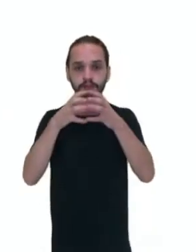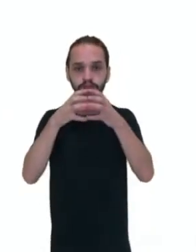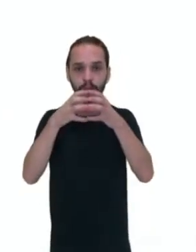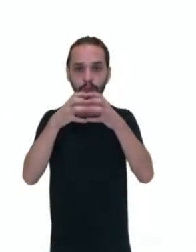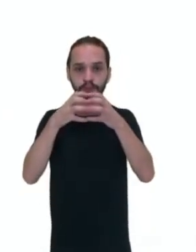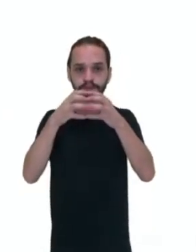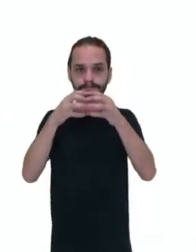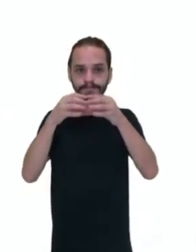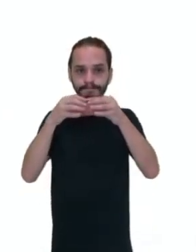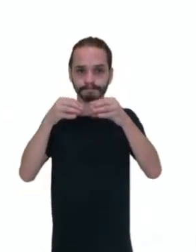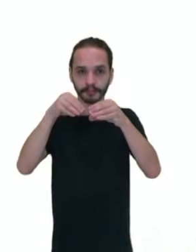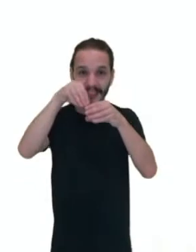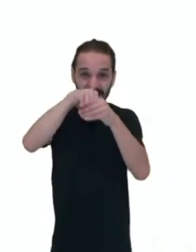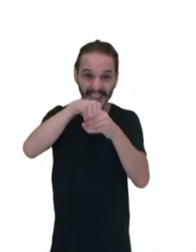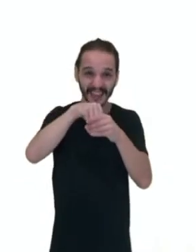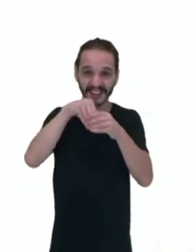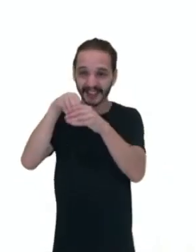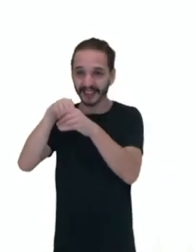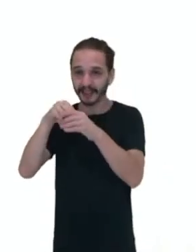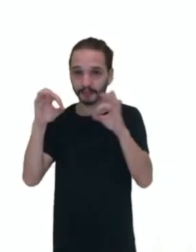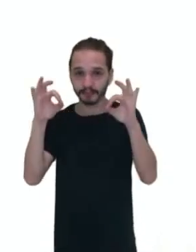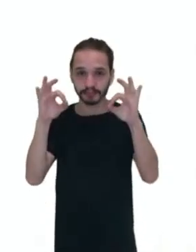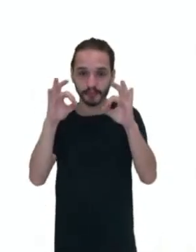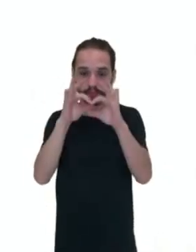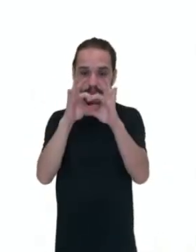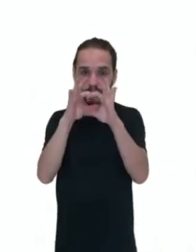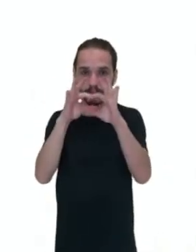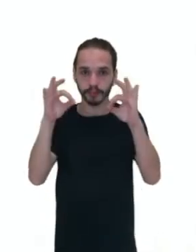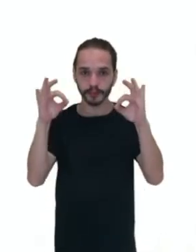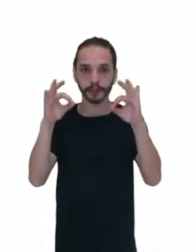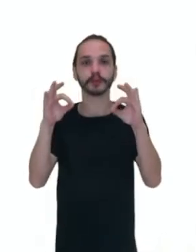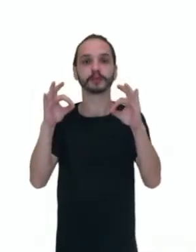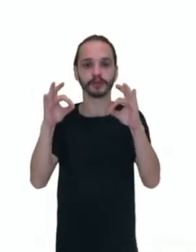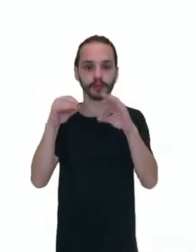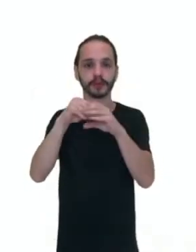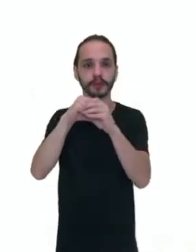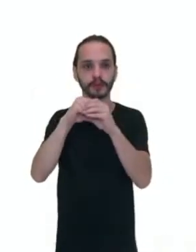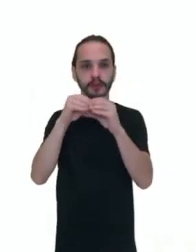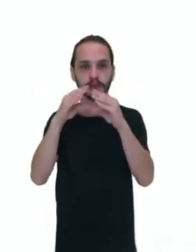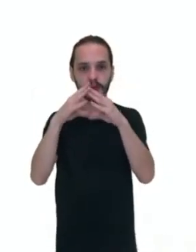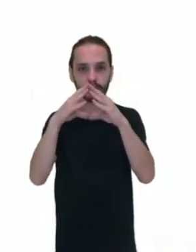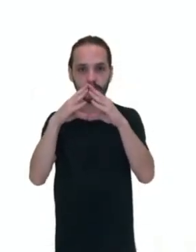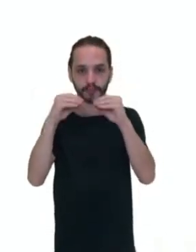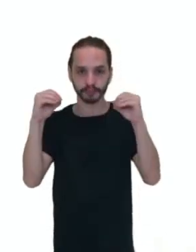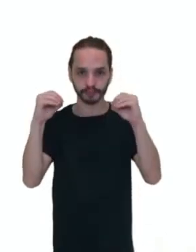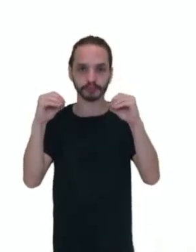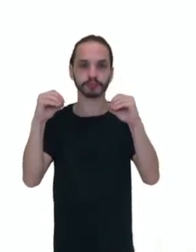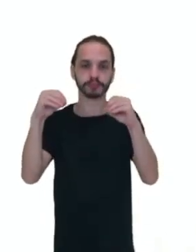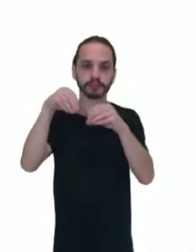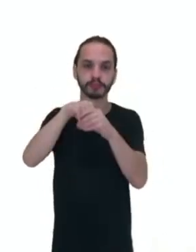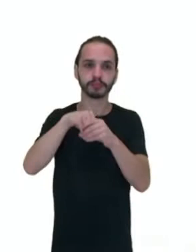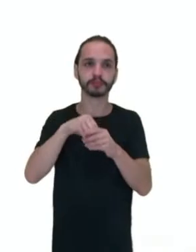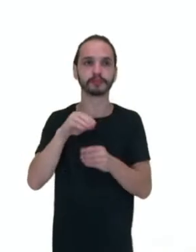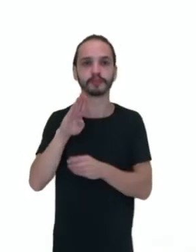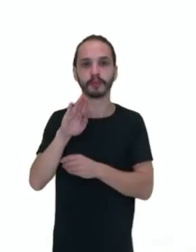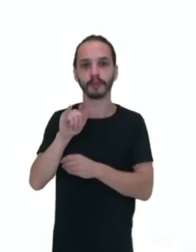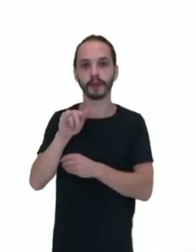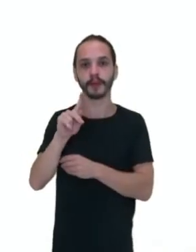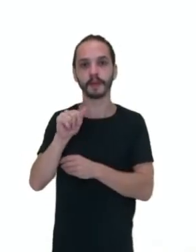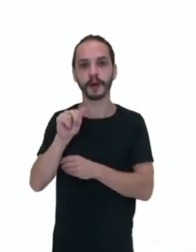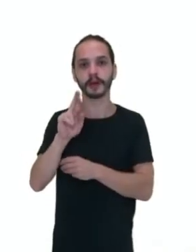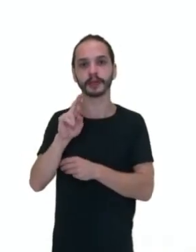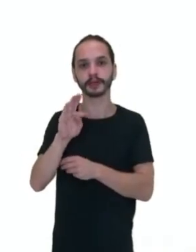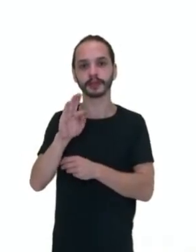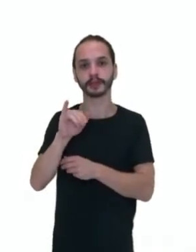né, surgindo a partir da fissão, né? Ou também da bipartição binária, ok?